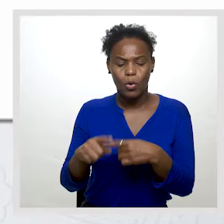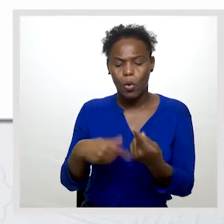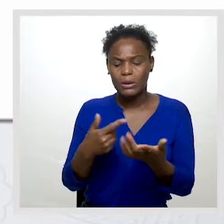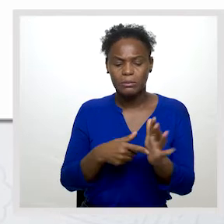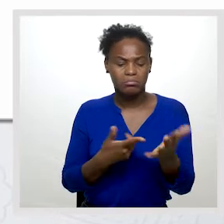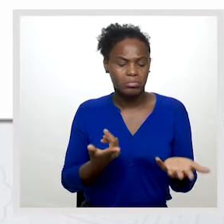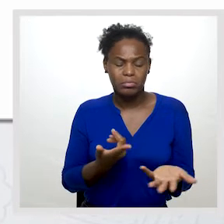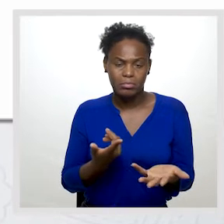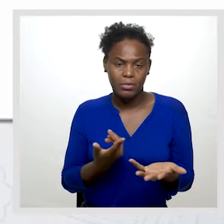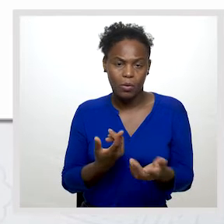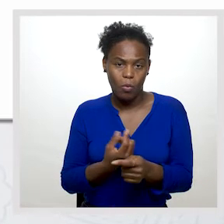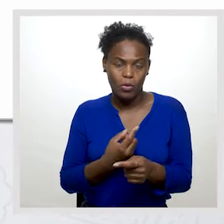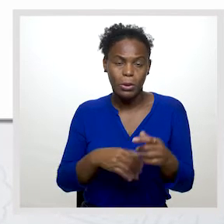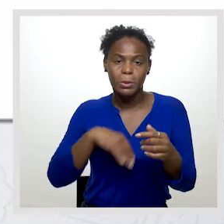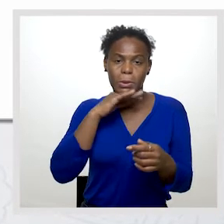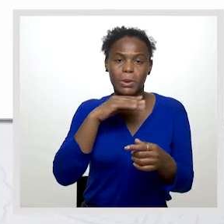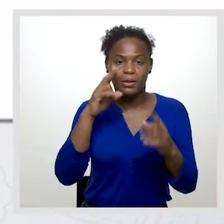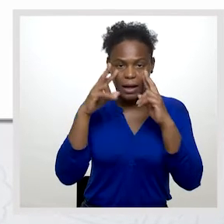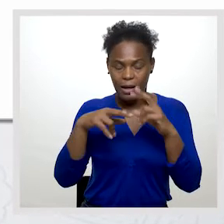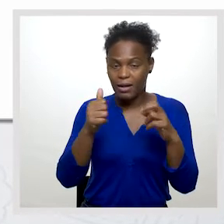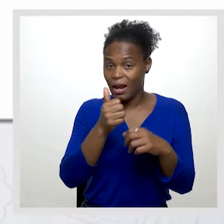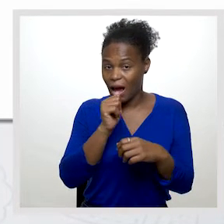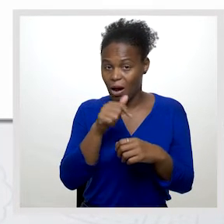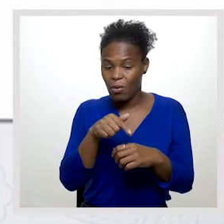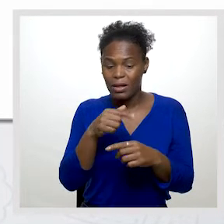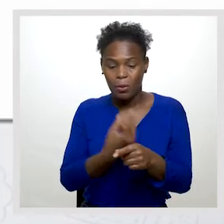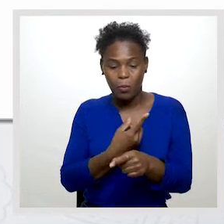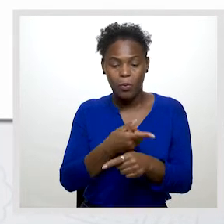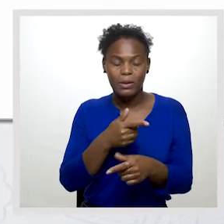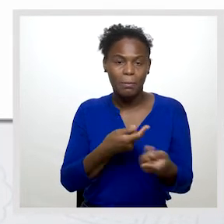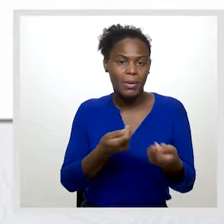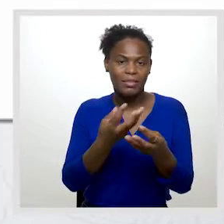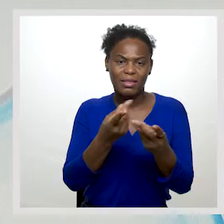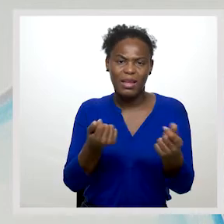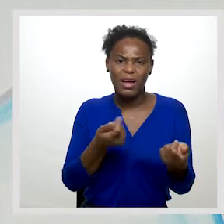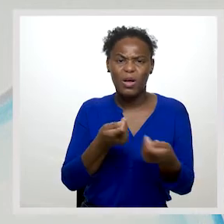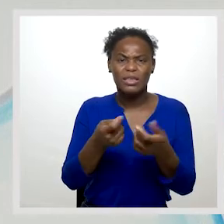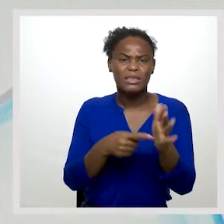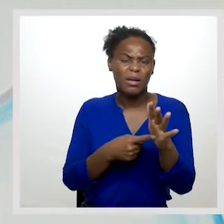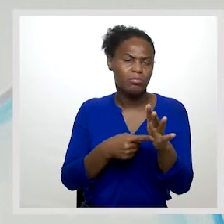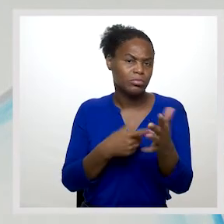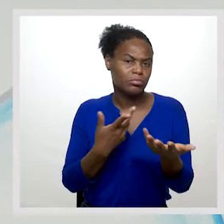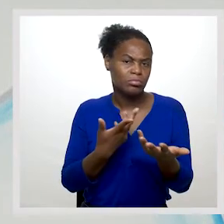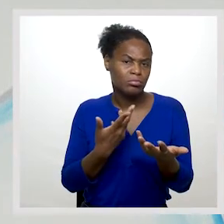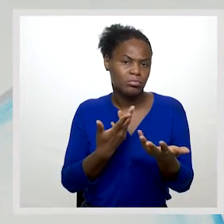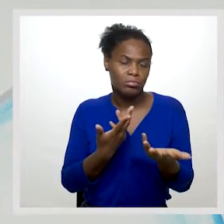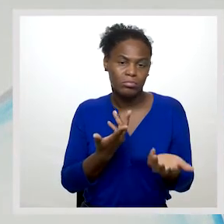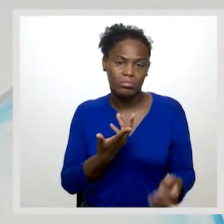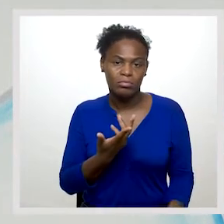poluente que encontramos na água. Esses poluentes, a matéria orgânica, são restos